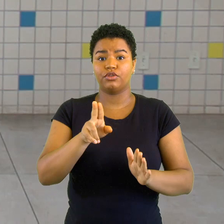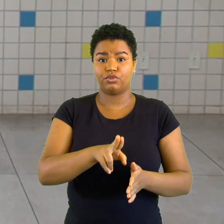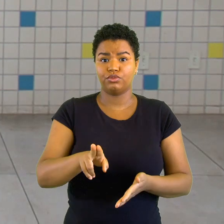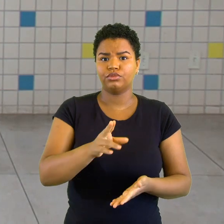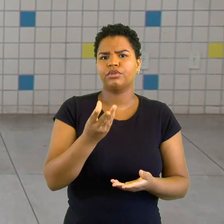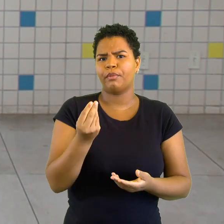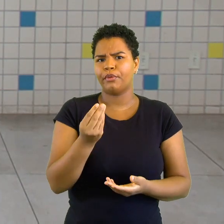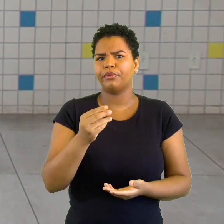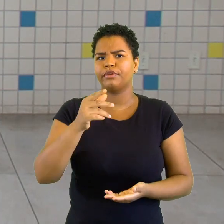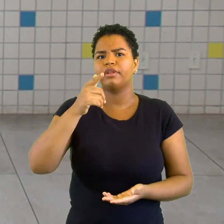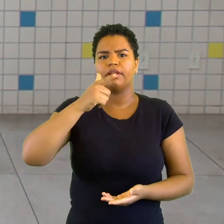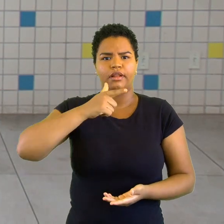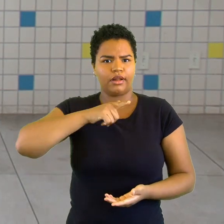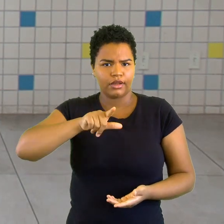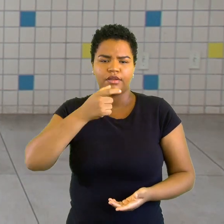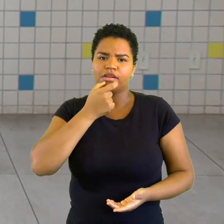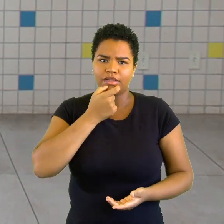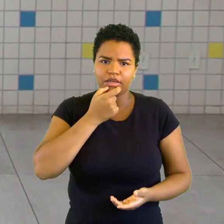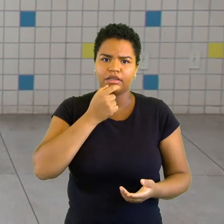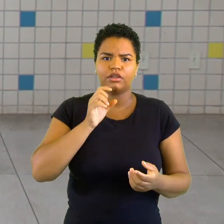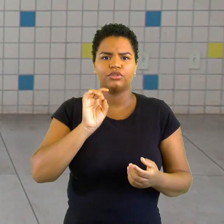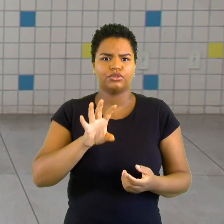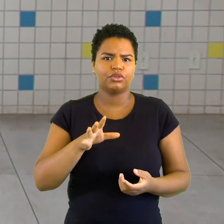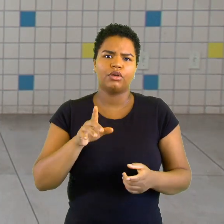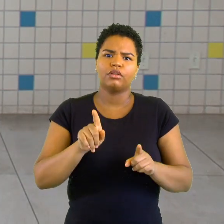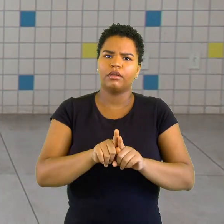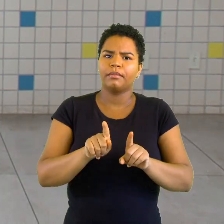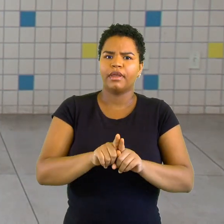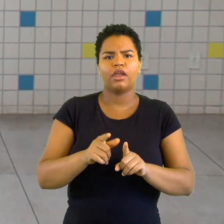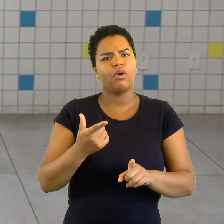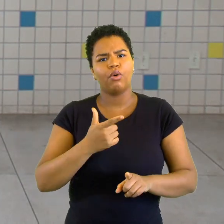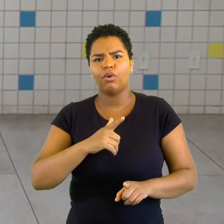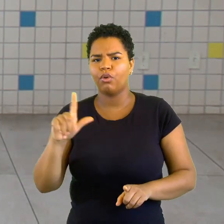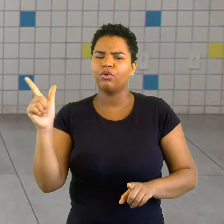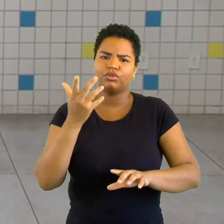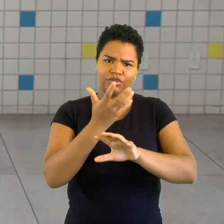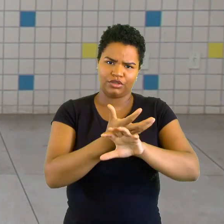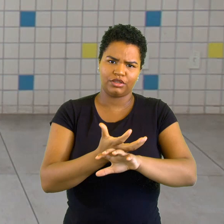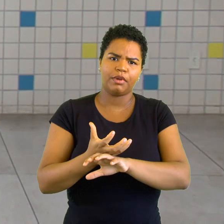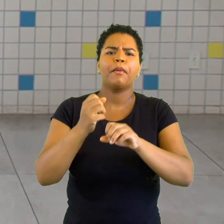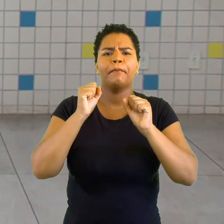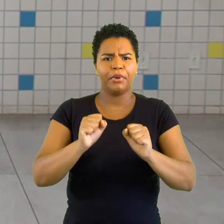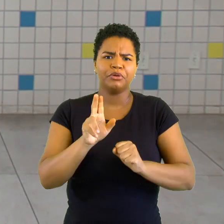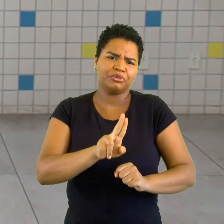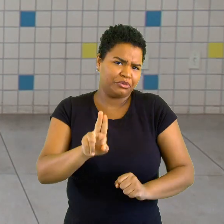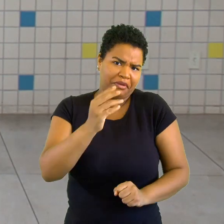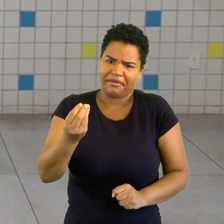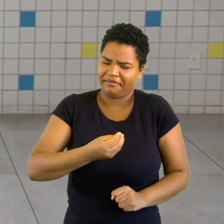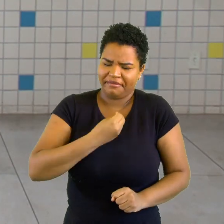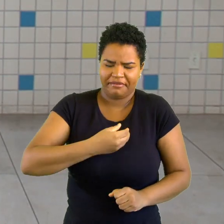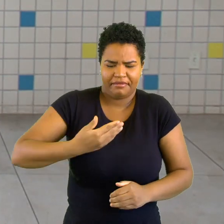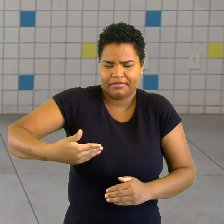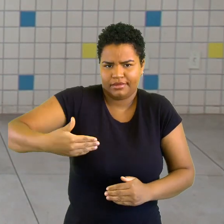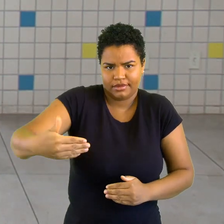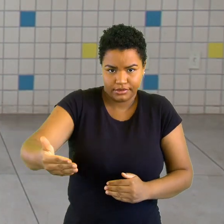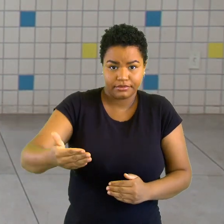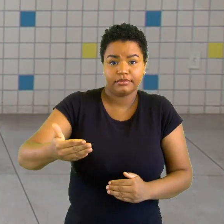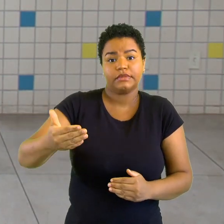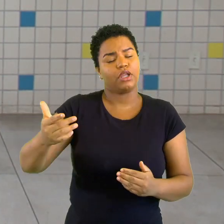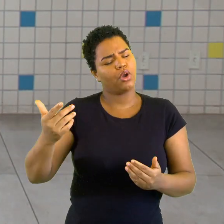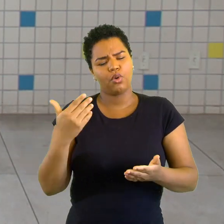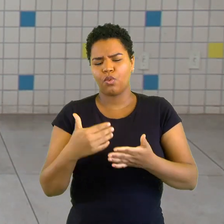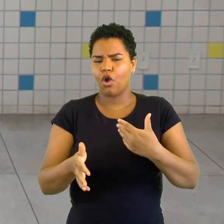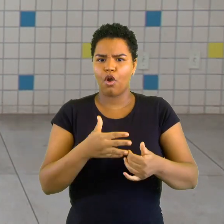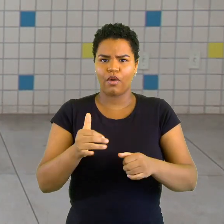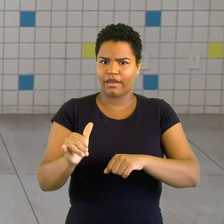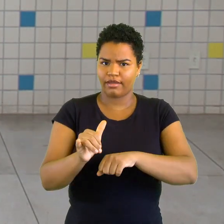demais componentes curriculares que vocês têm na sala de aula e também vocês poderão levar para a vida de vocês. Então, qualquer uma dessas técnicas que